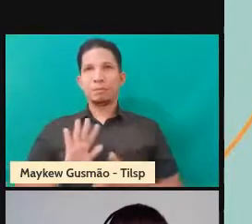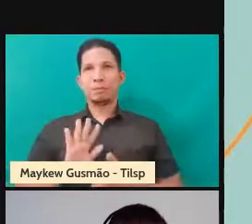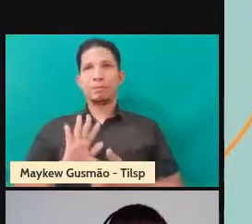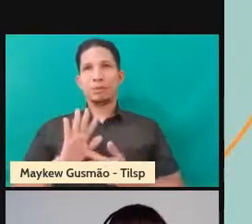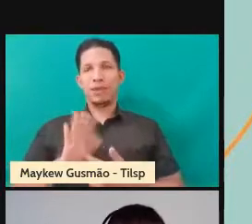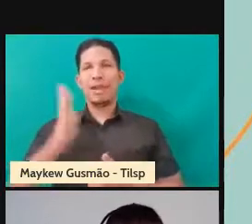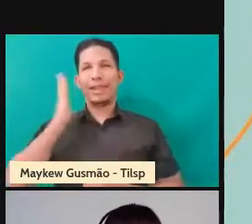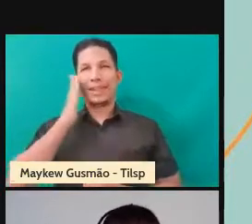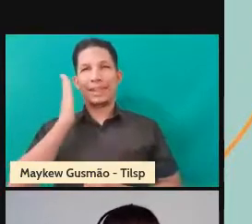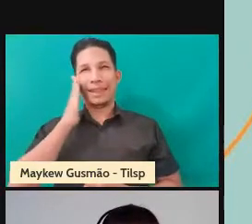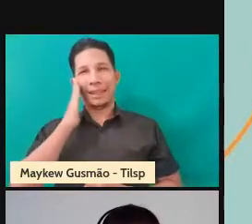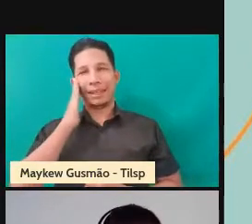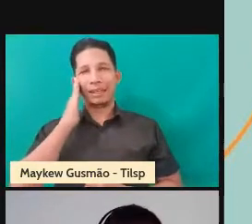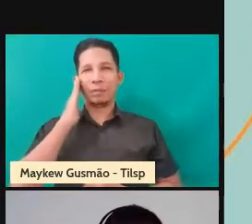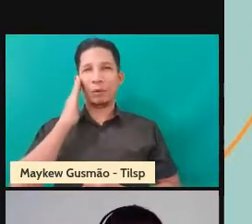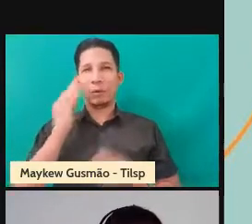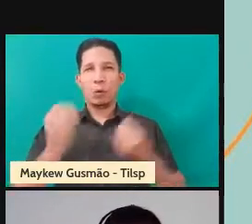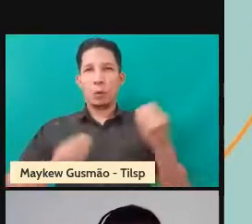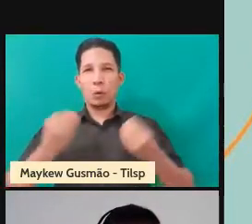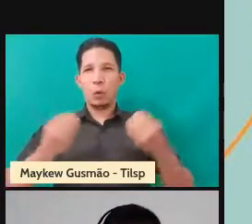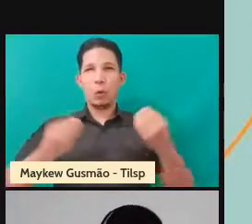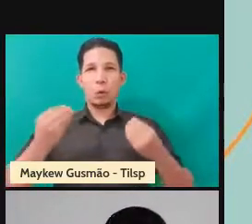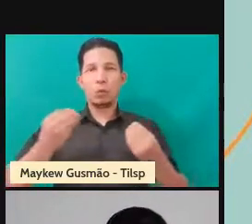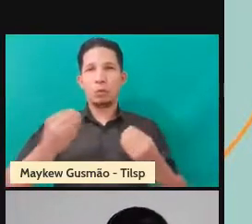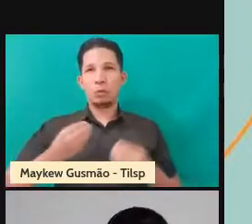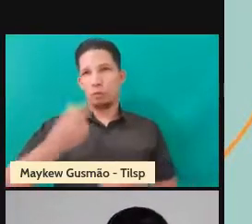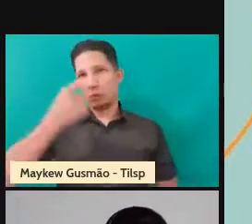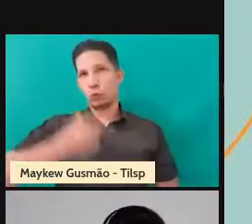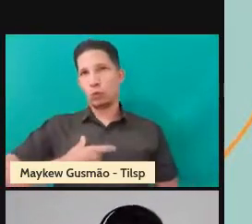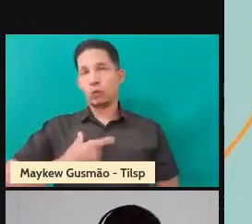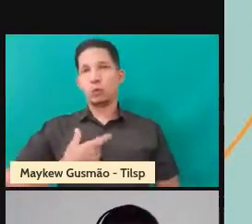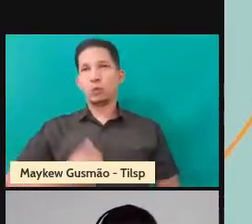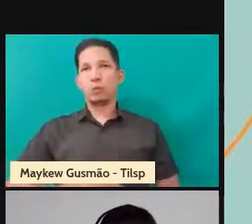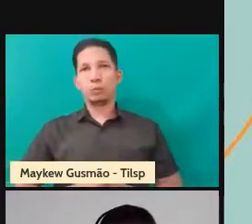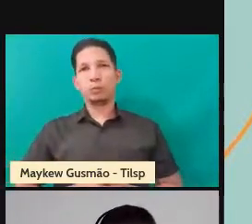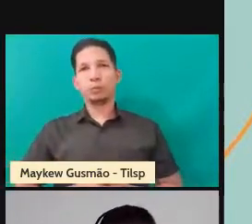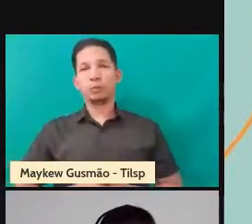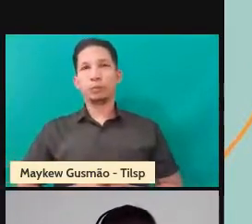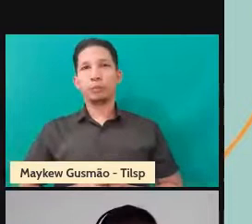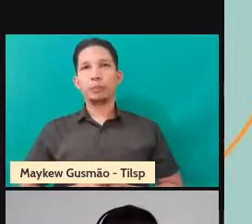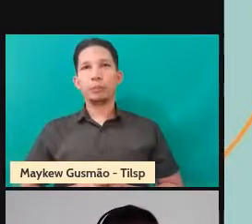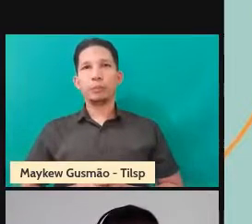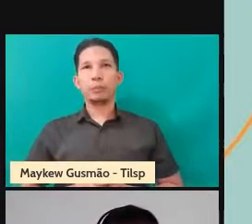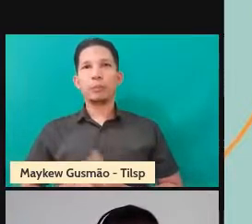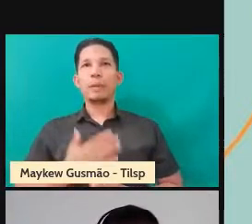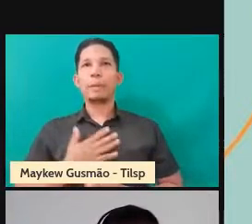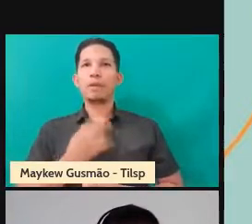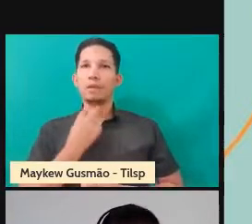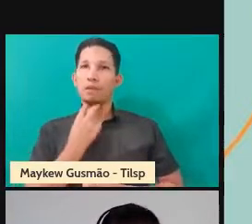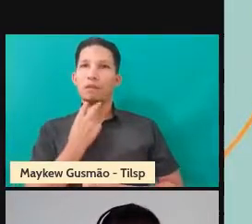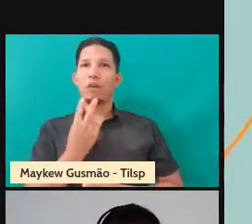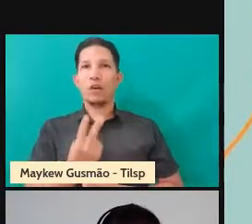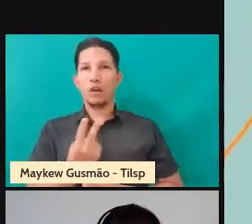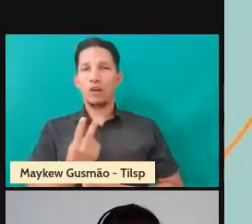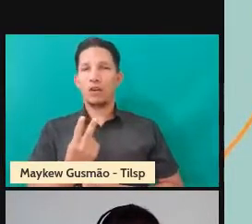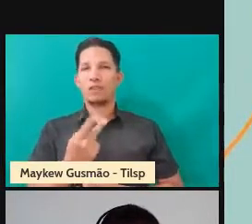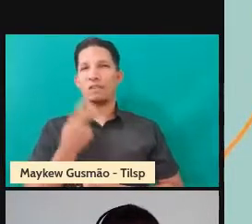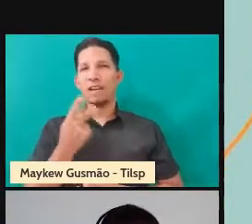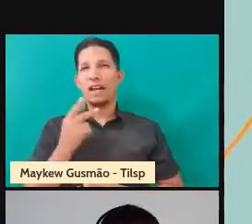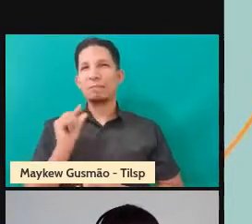um pouco como é que eu sou. Eu tenho o meu tom de voz um pouco baixo,